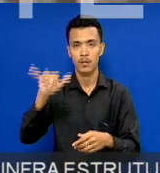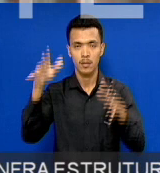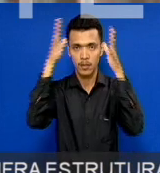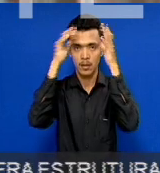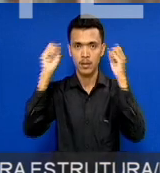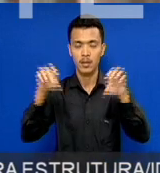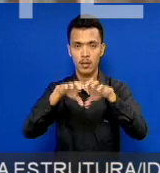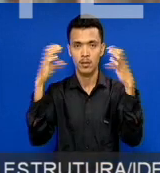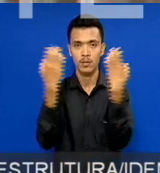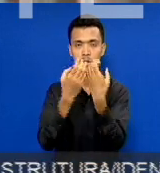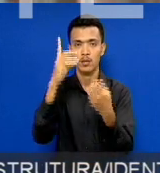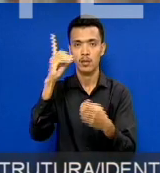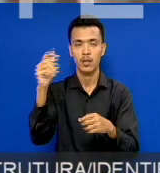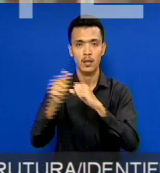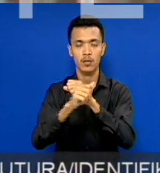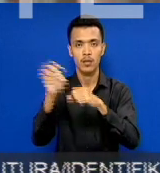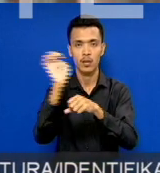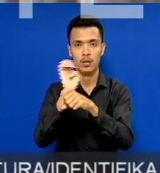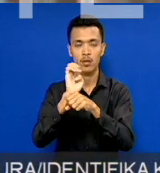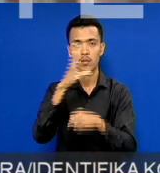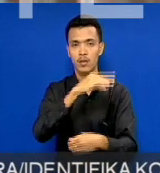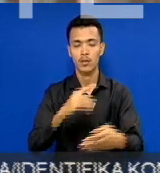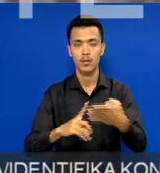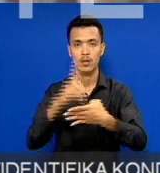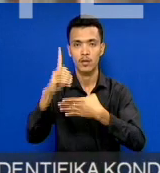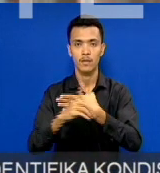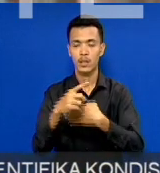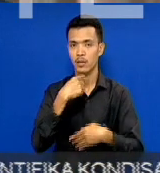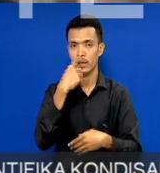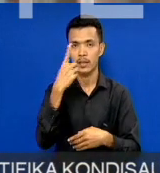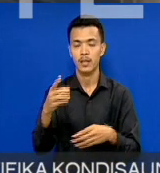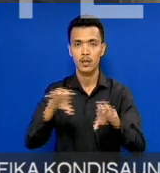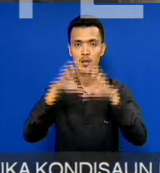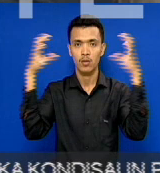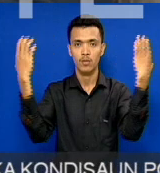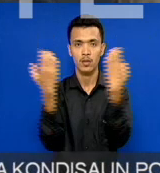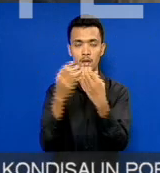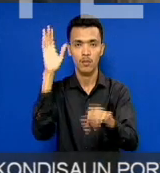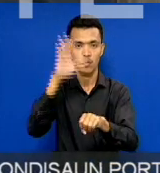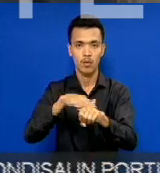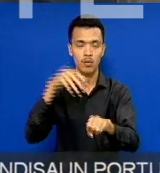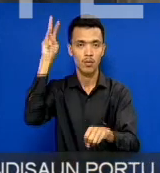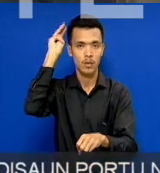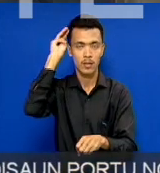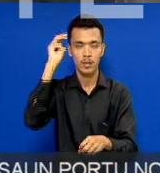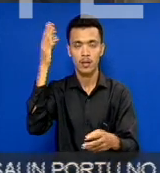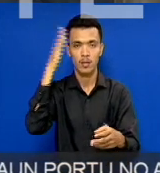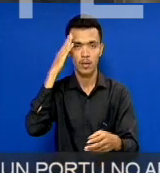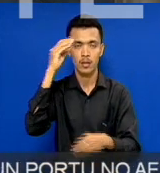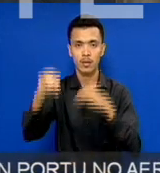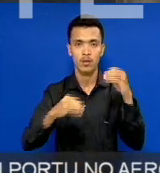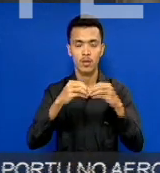Comissão de Assunto Economia no Desenvolvimento, Ricardo Batista Hateten, comissão convida ministério relevante a atene com